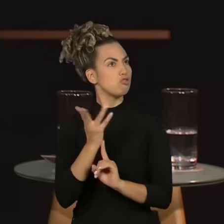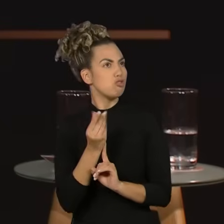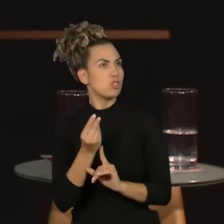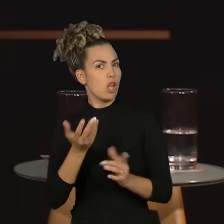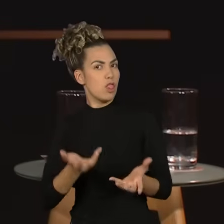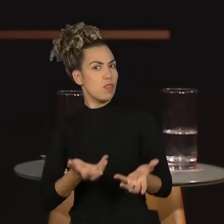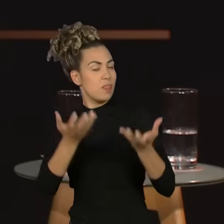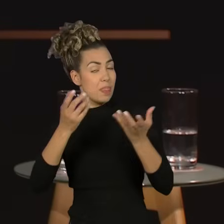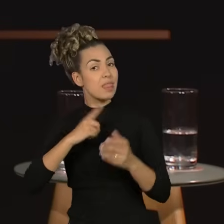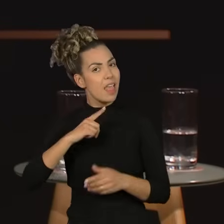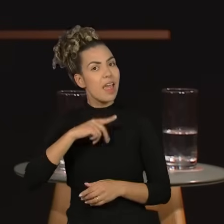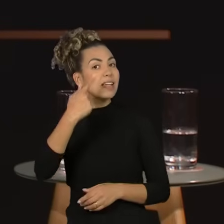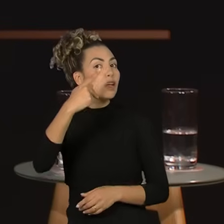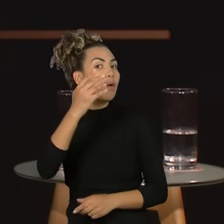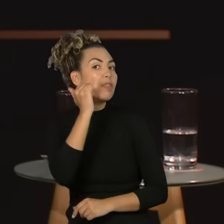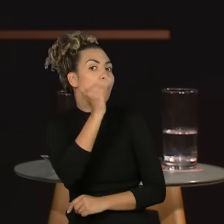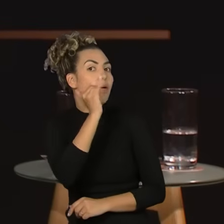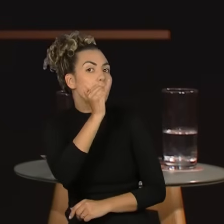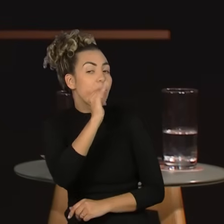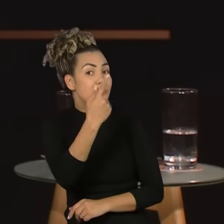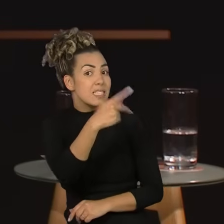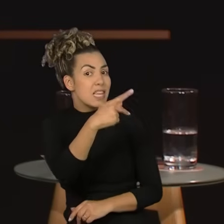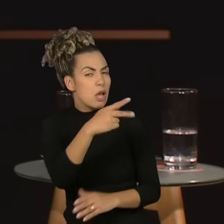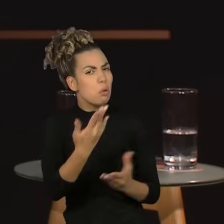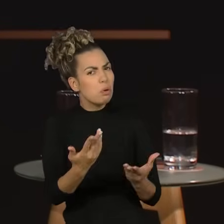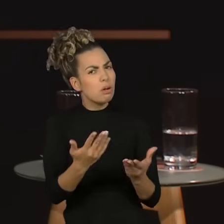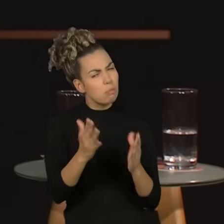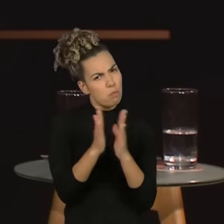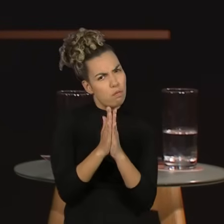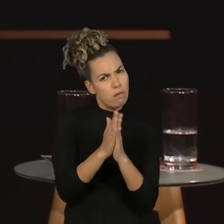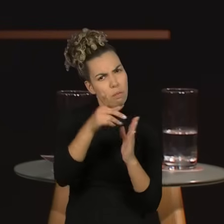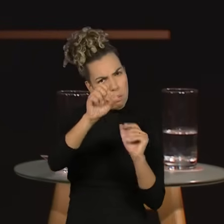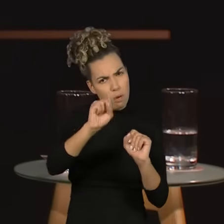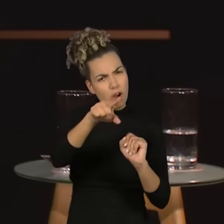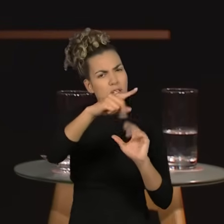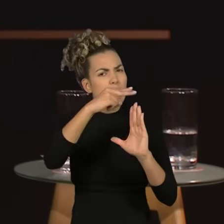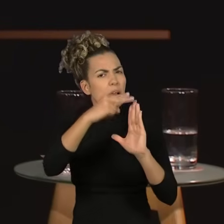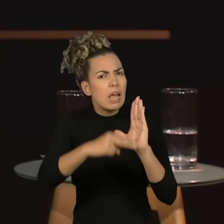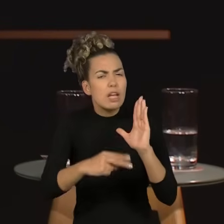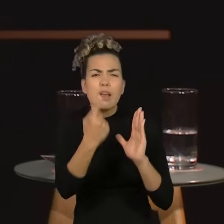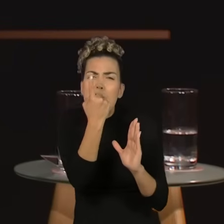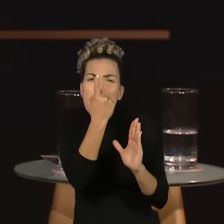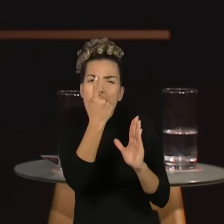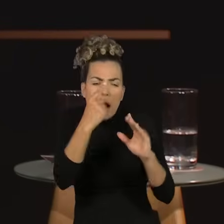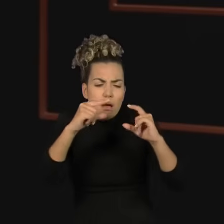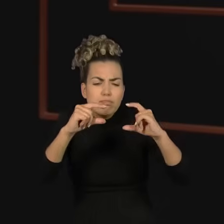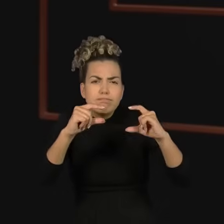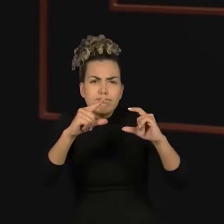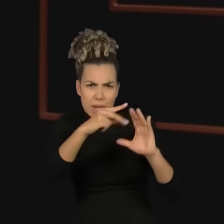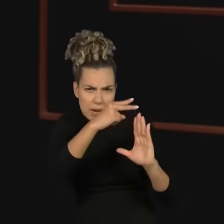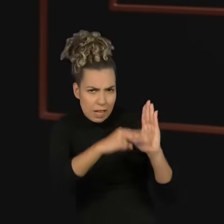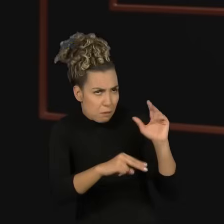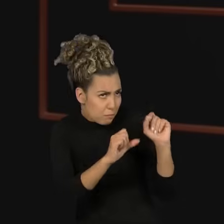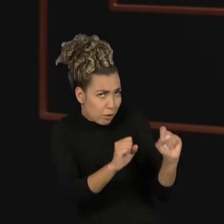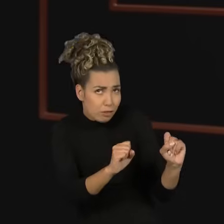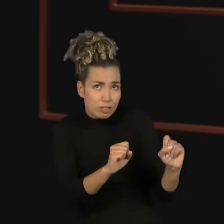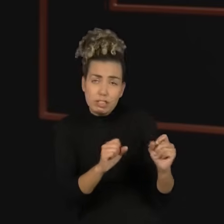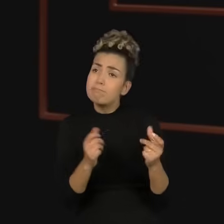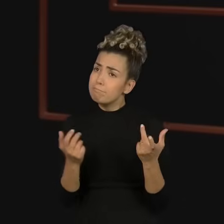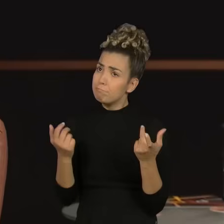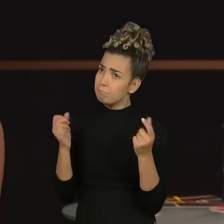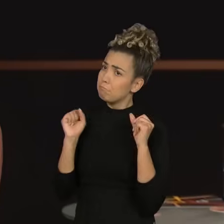tem um depoimento seu que a gente gostaria que você lesse um trechinho agora no final. Tá. Pode ser?